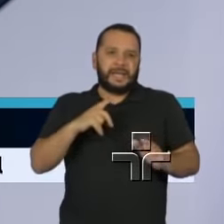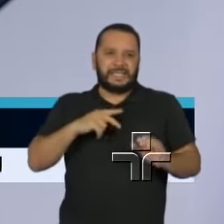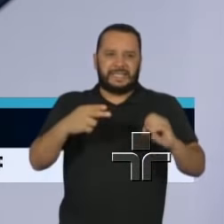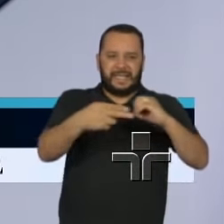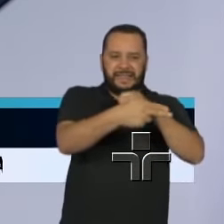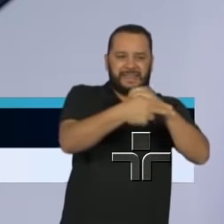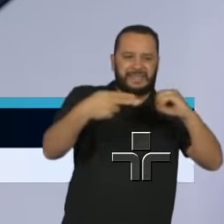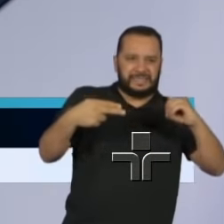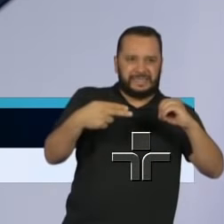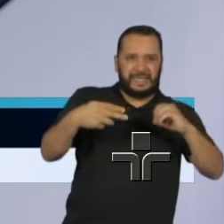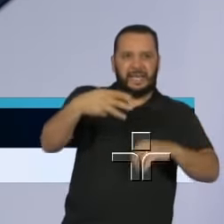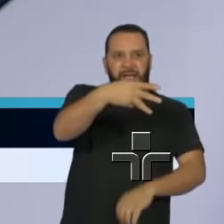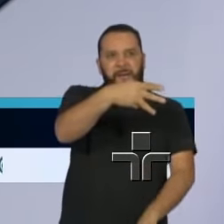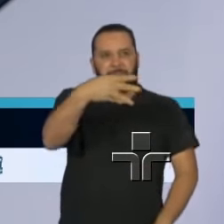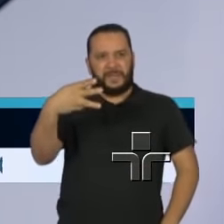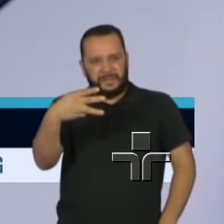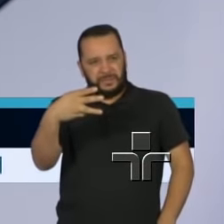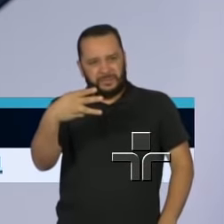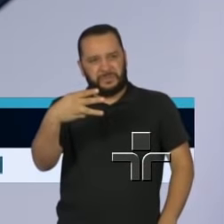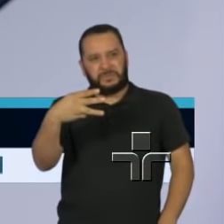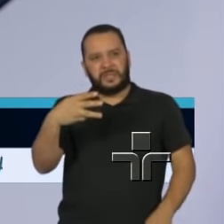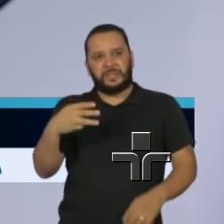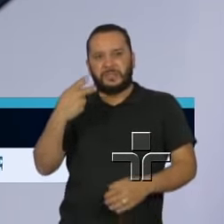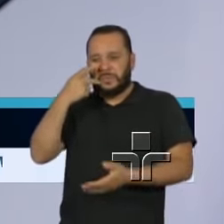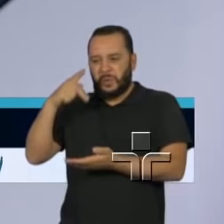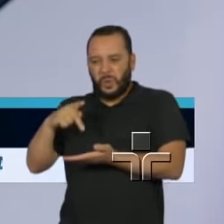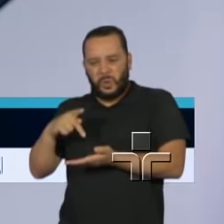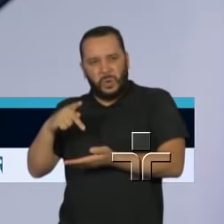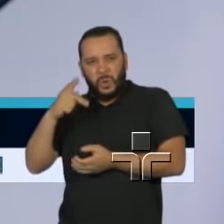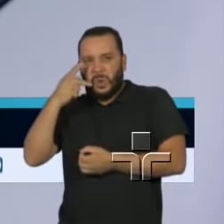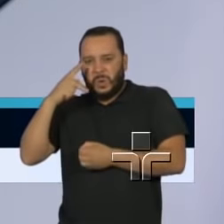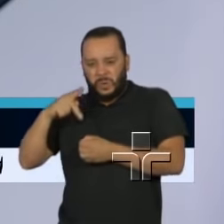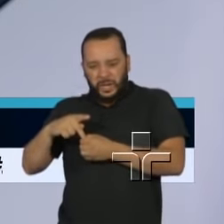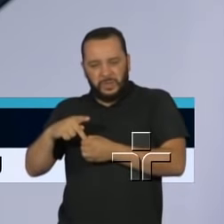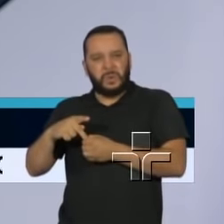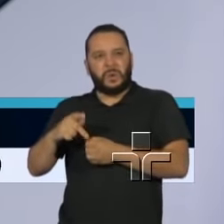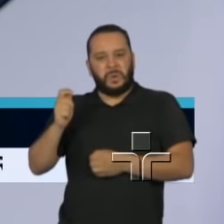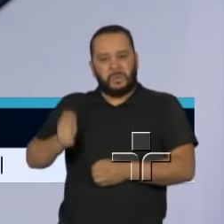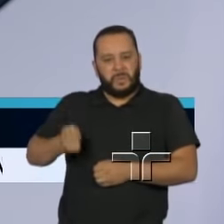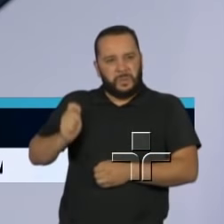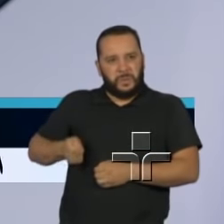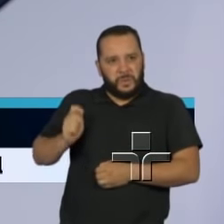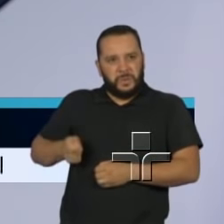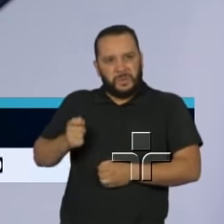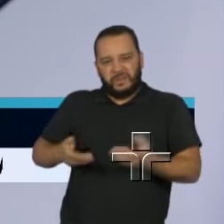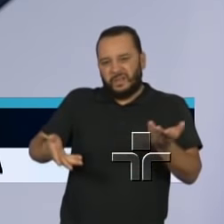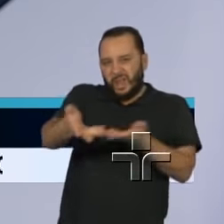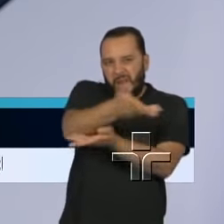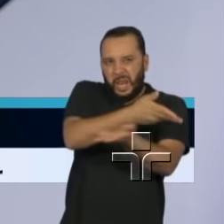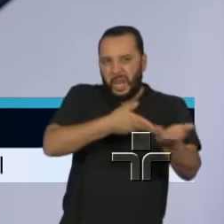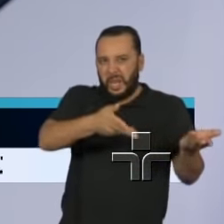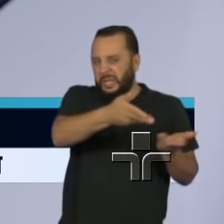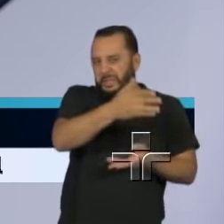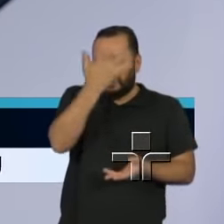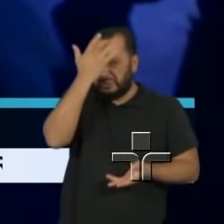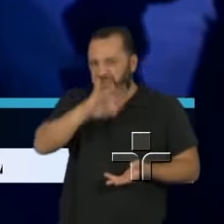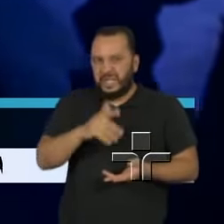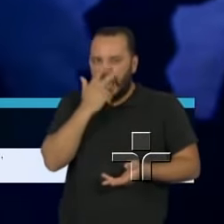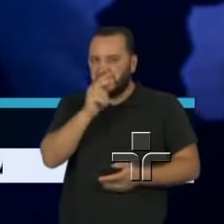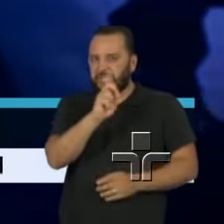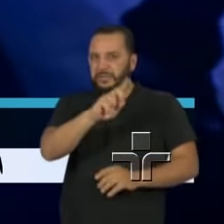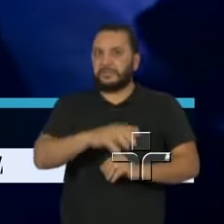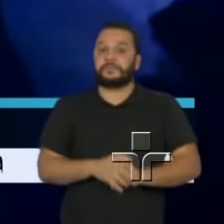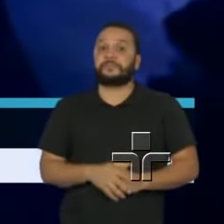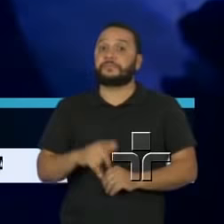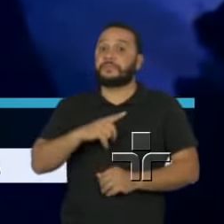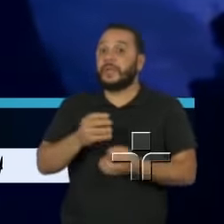Nissan, a Mitsubishi e os procuradores, os promotores do sistema judicial japonês. E seguindo com